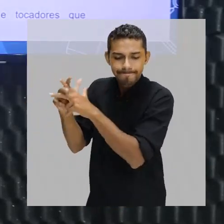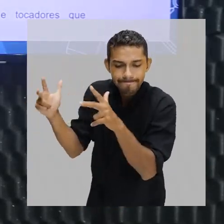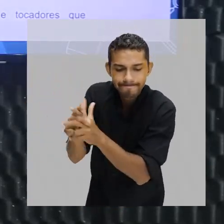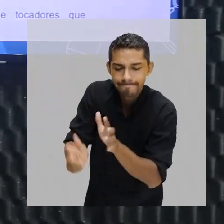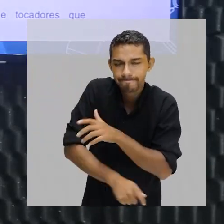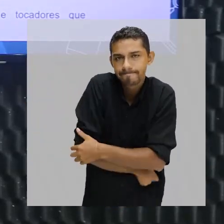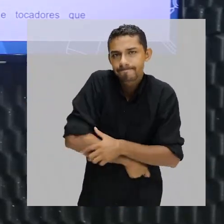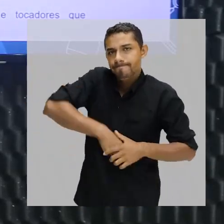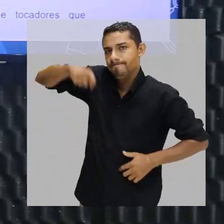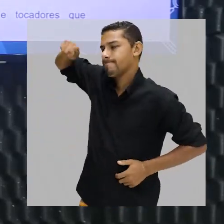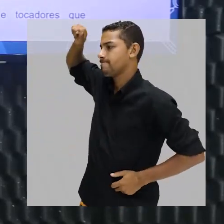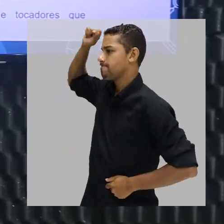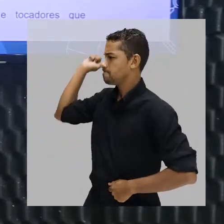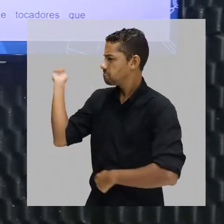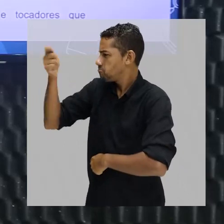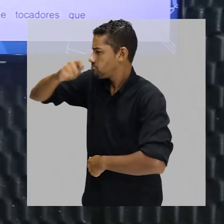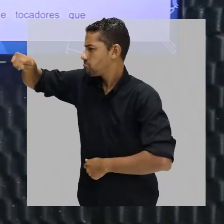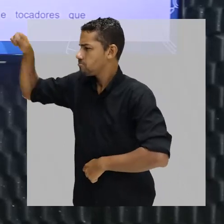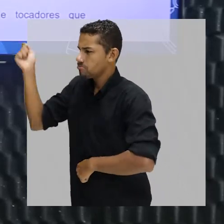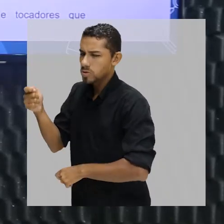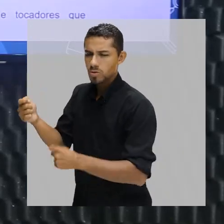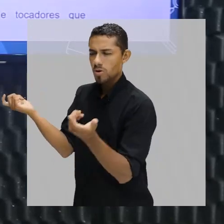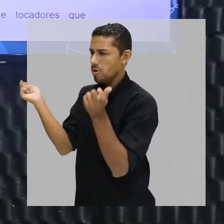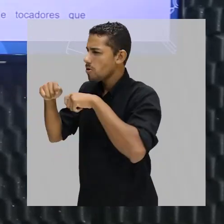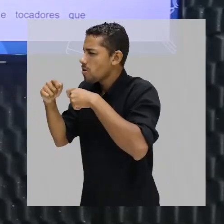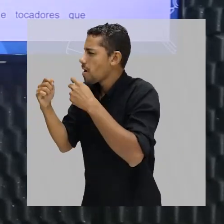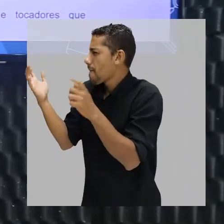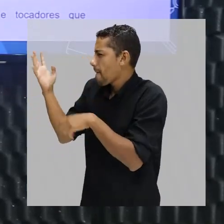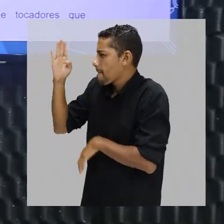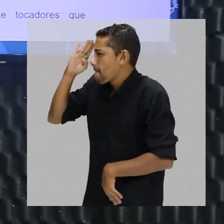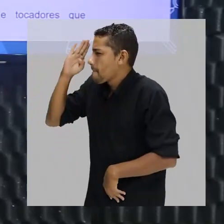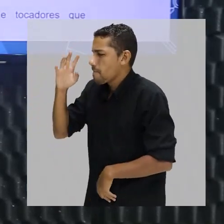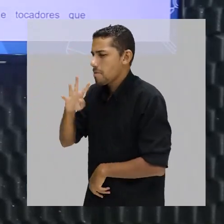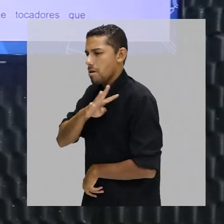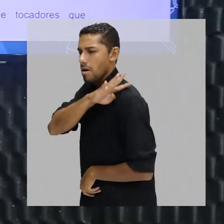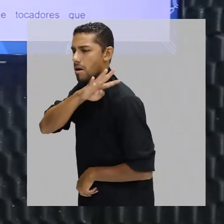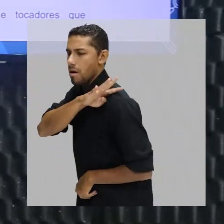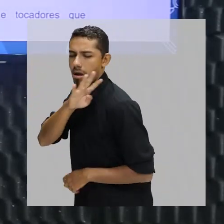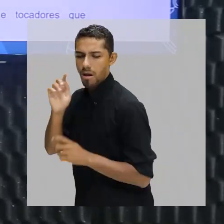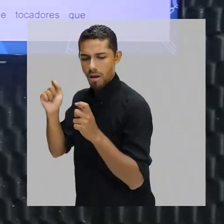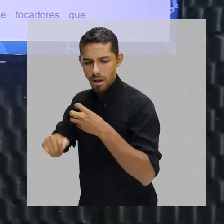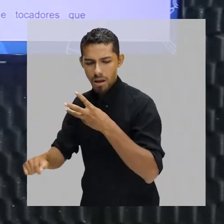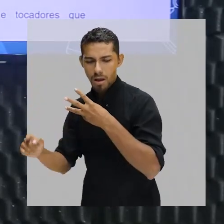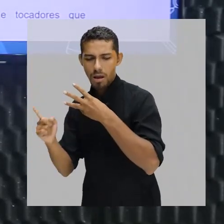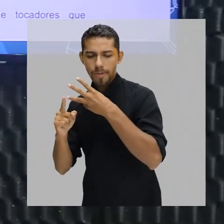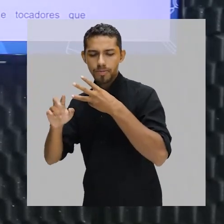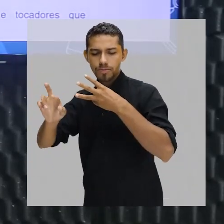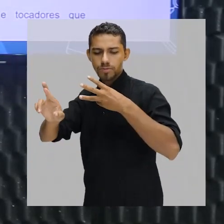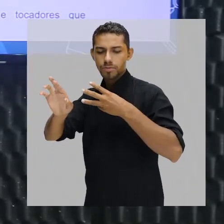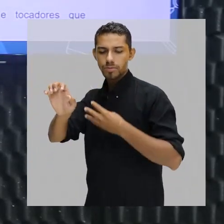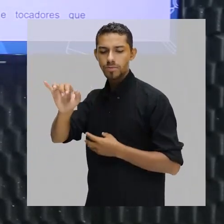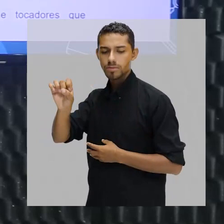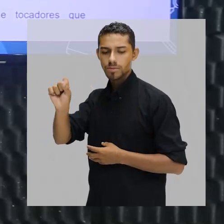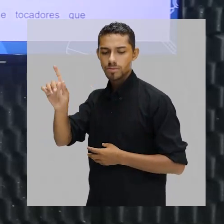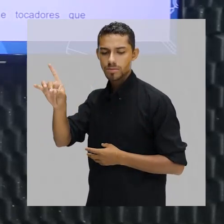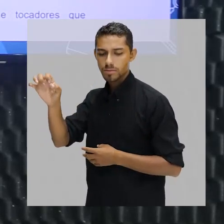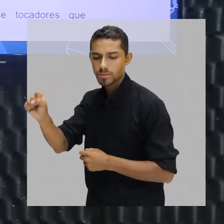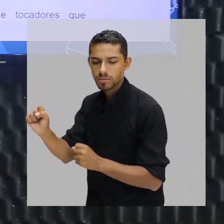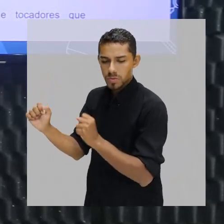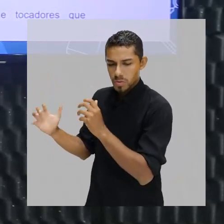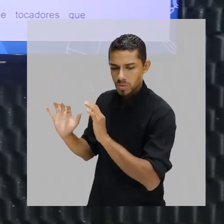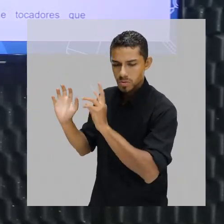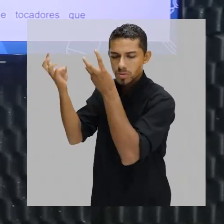ou figuras que são caracterizadas com figurinos meio militares, é uma chegança. Reisados, manifestações de inspiração variada, cada